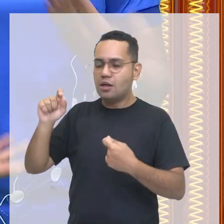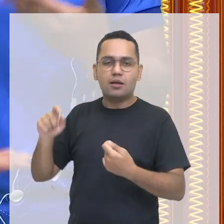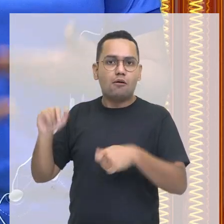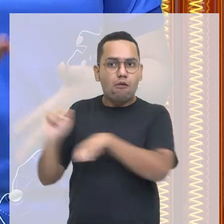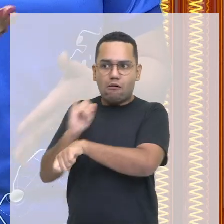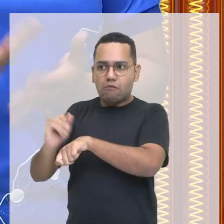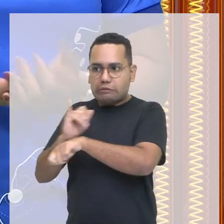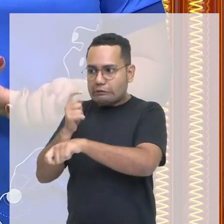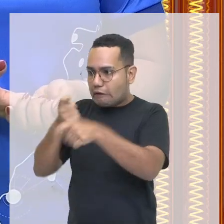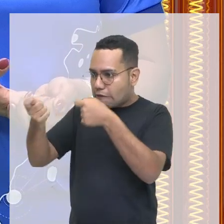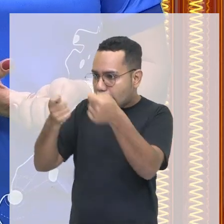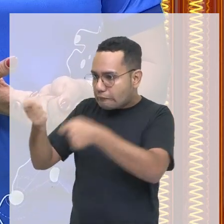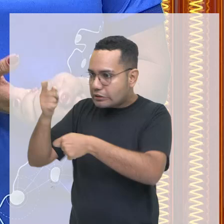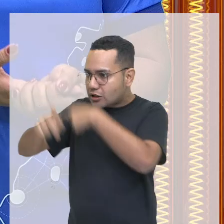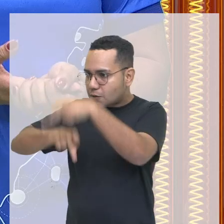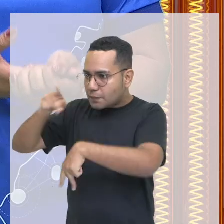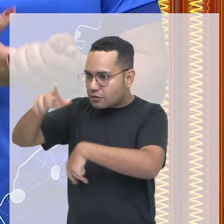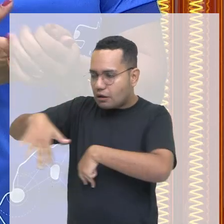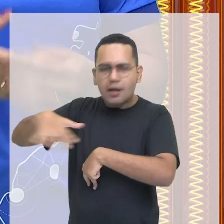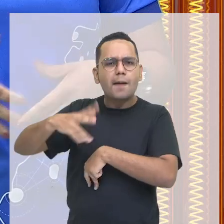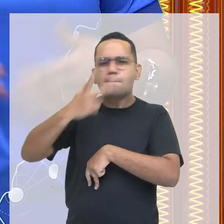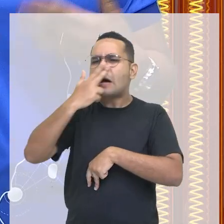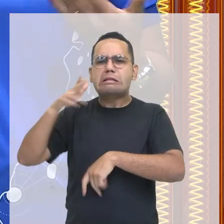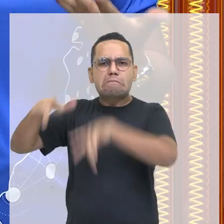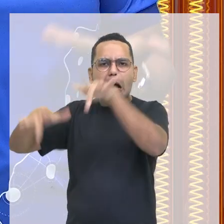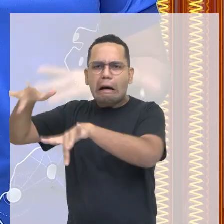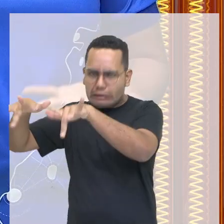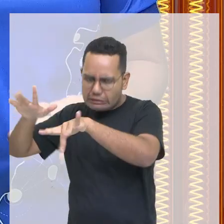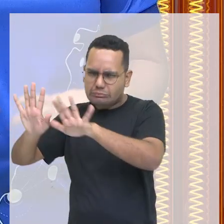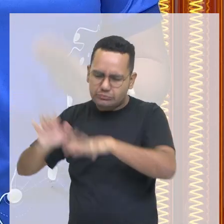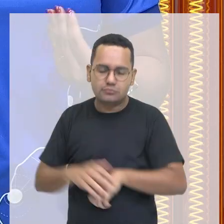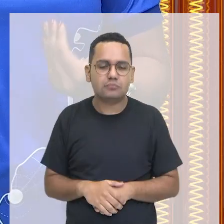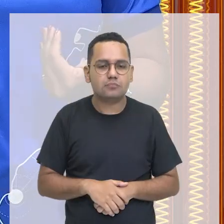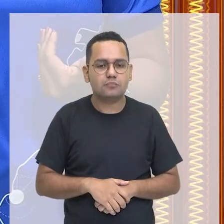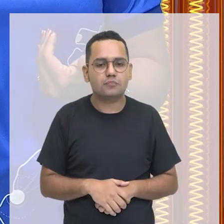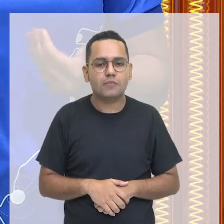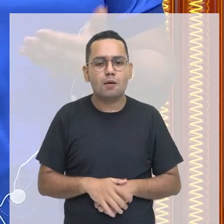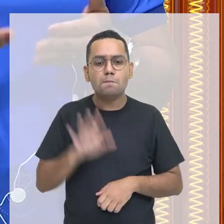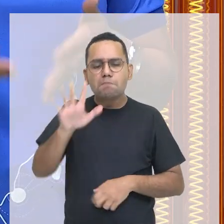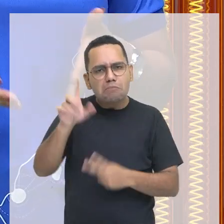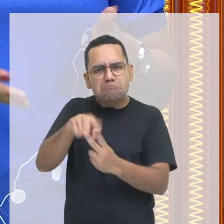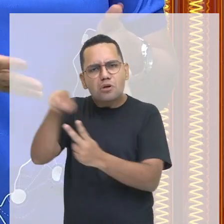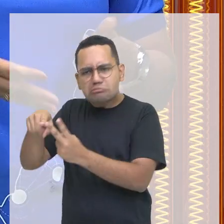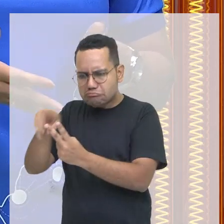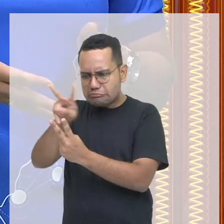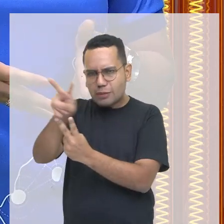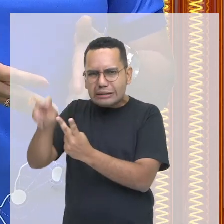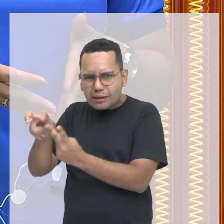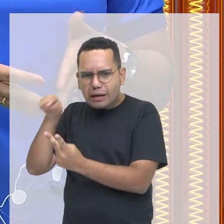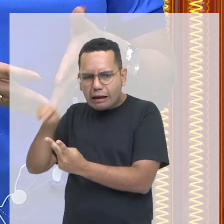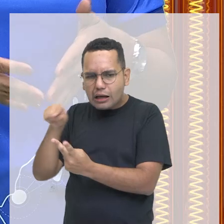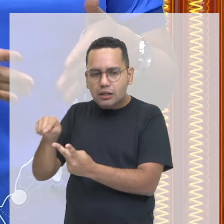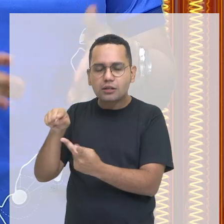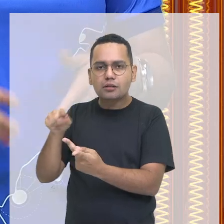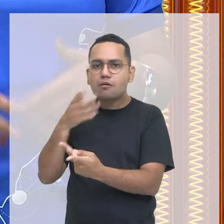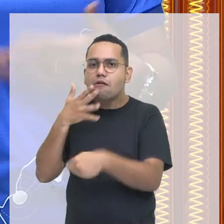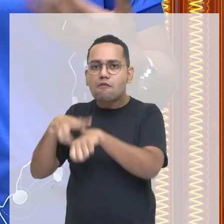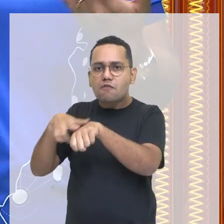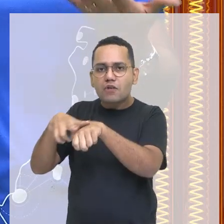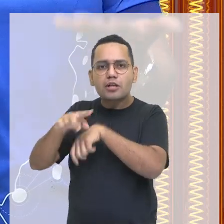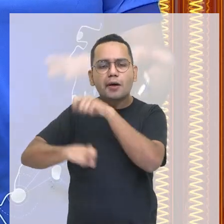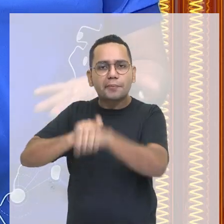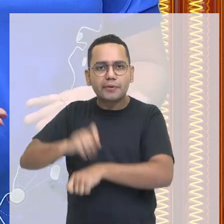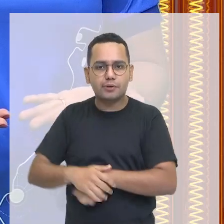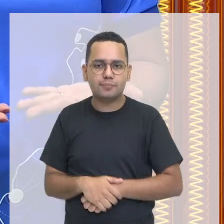população. E como é que esses regimes vão fazer? Vão utilizar a propaganda e a censura. Quando se fala de propaganda, é justamente